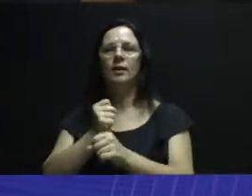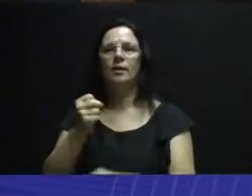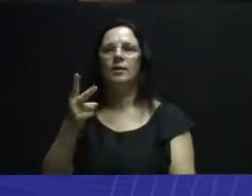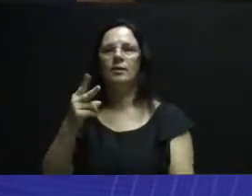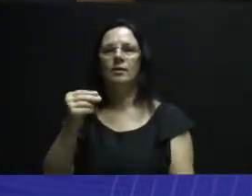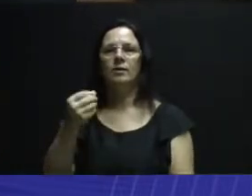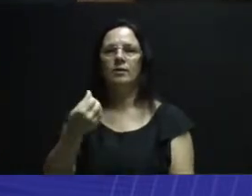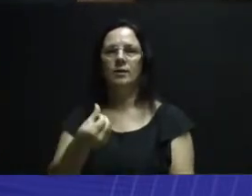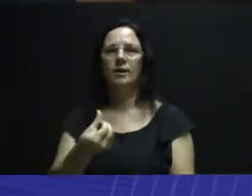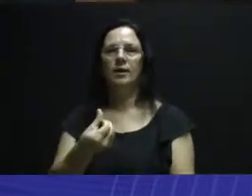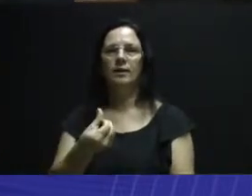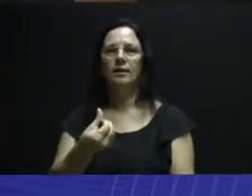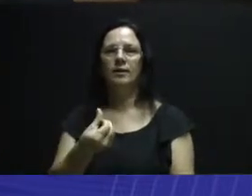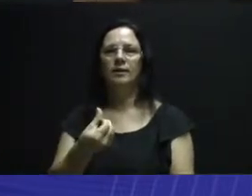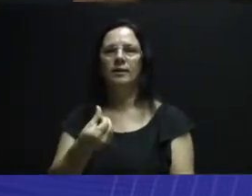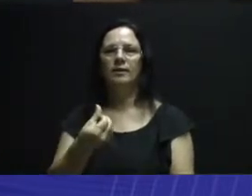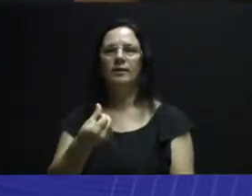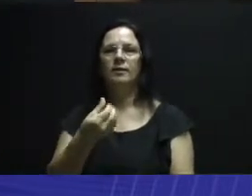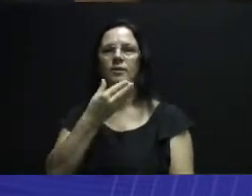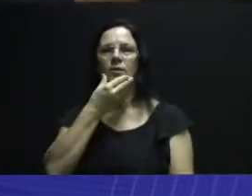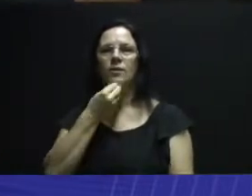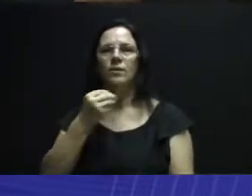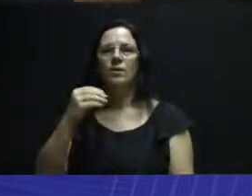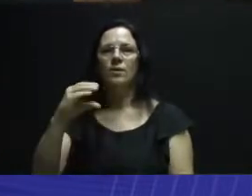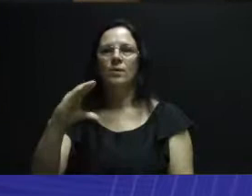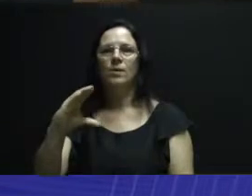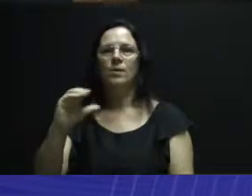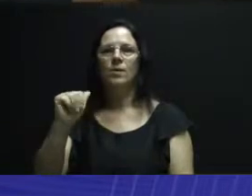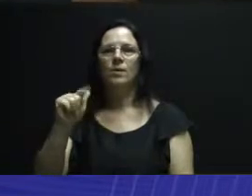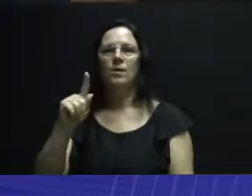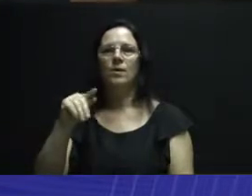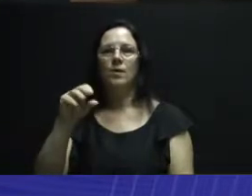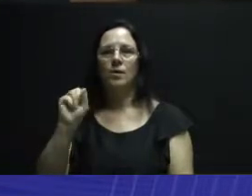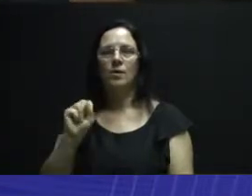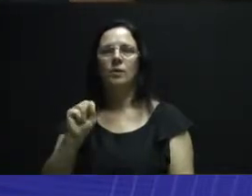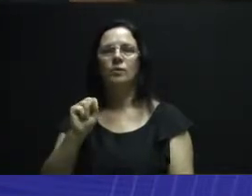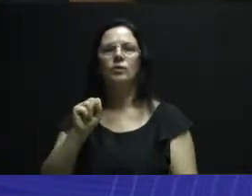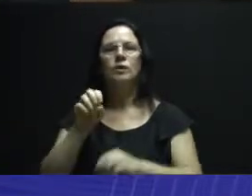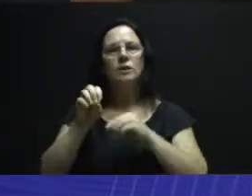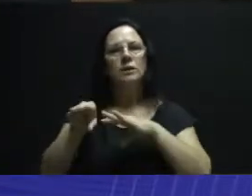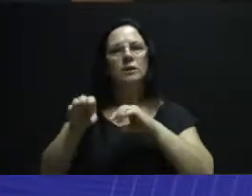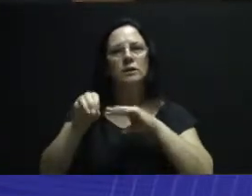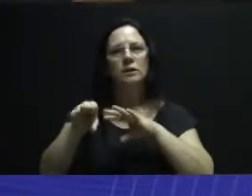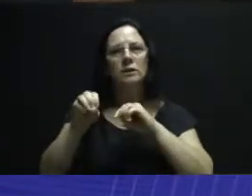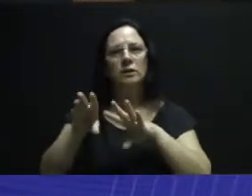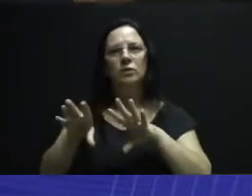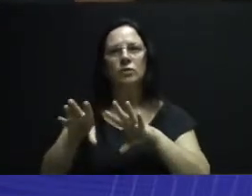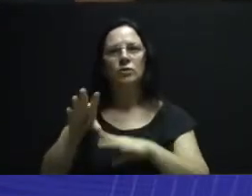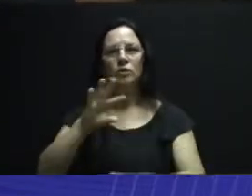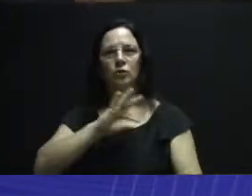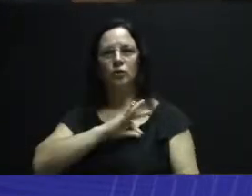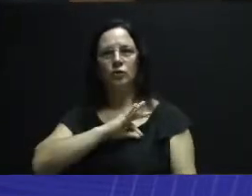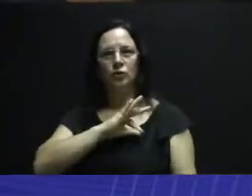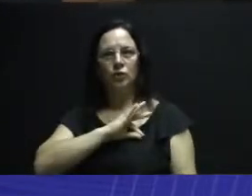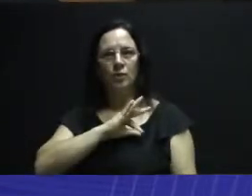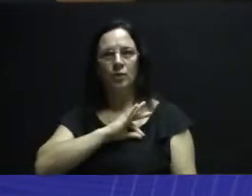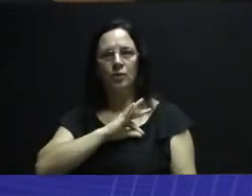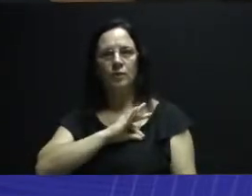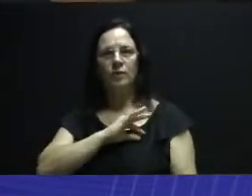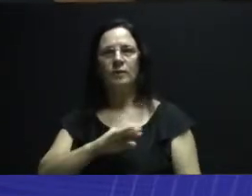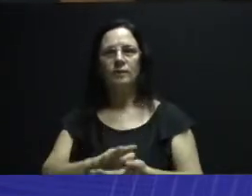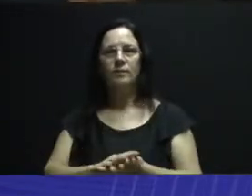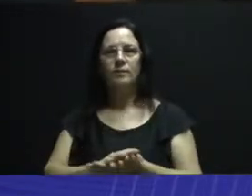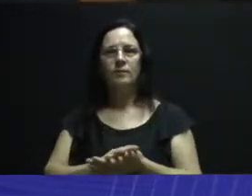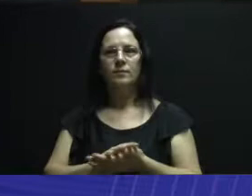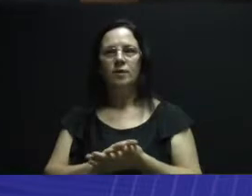Em Cubatão, Carlos Alberto foi treinador de atletismo das equipes da Prefeitura das categorias